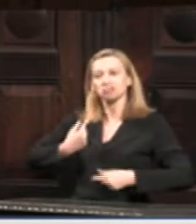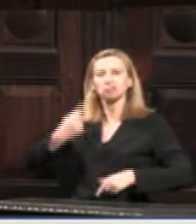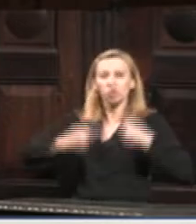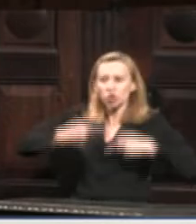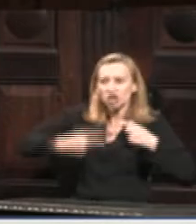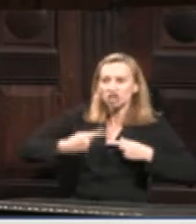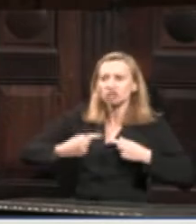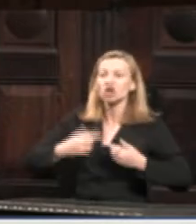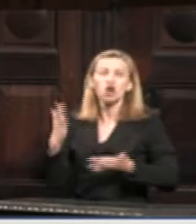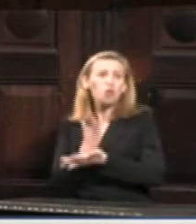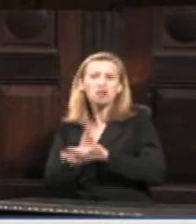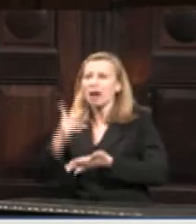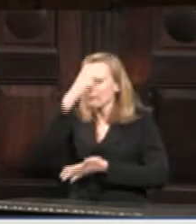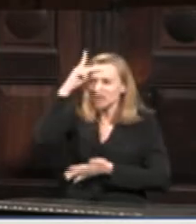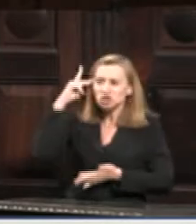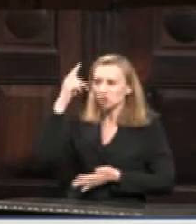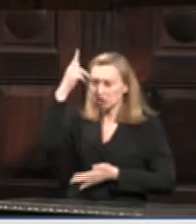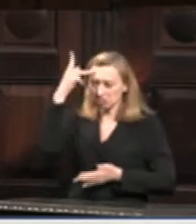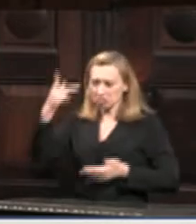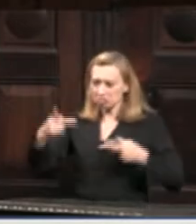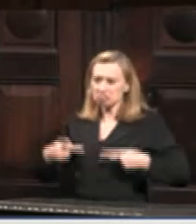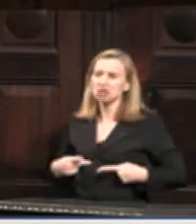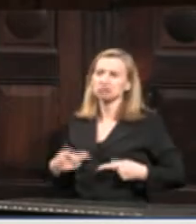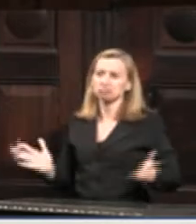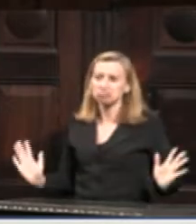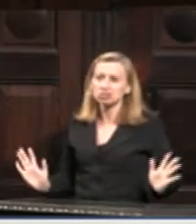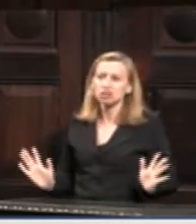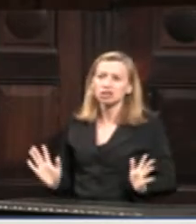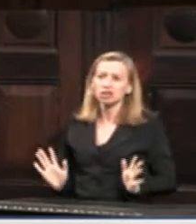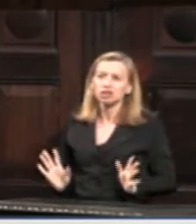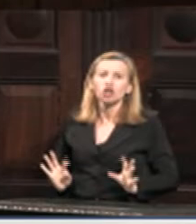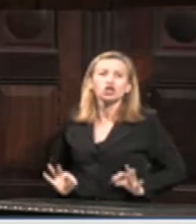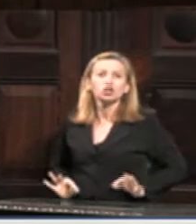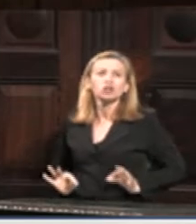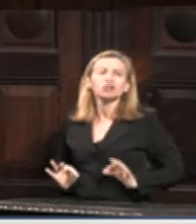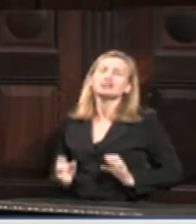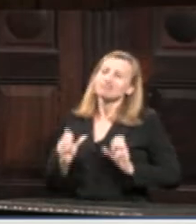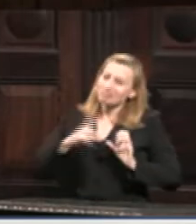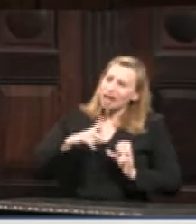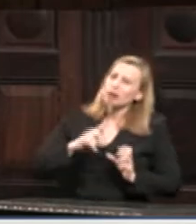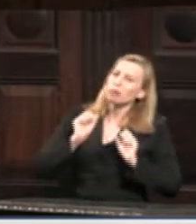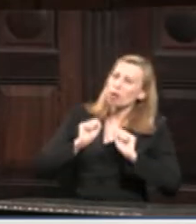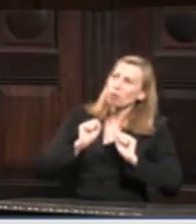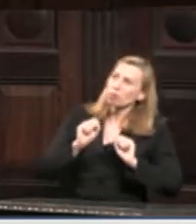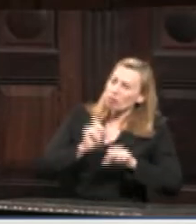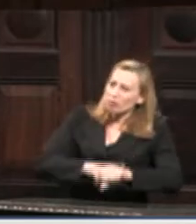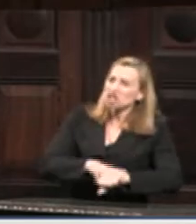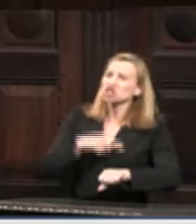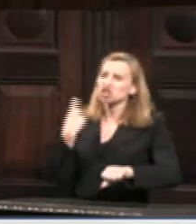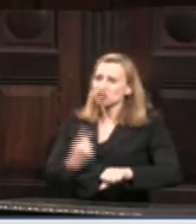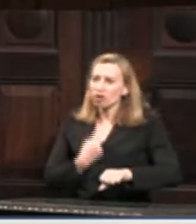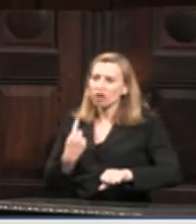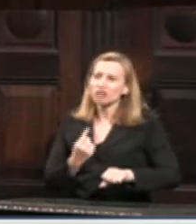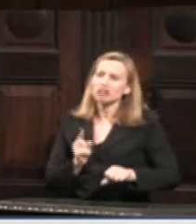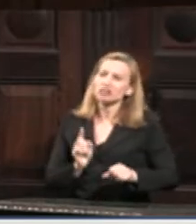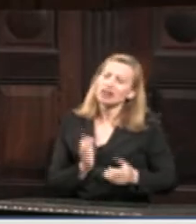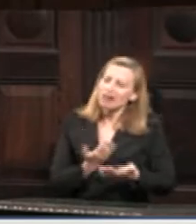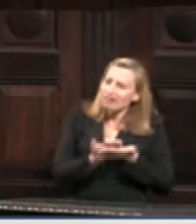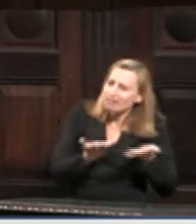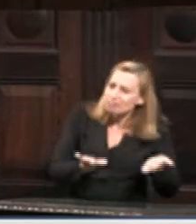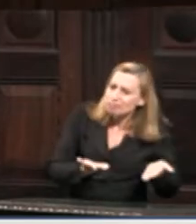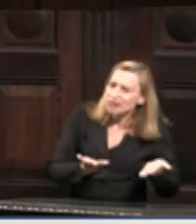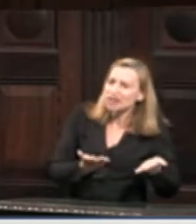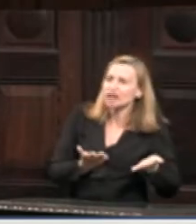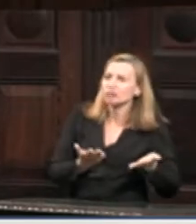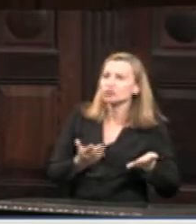como qualquer ser humano, erra, acerta, cai, levanta, mas alguém que foi forjado nesse parlamento em